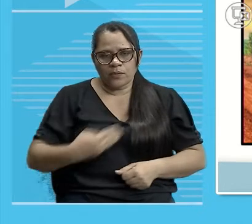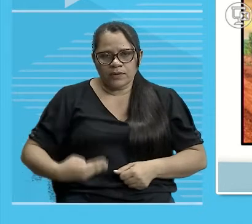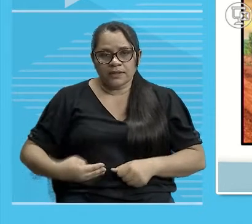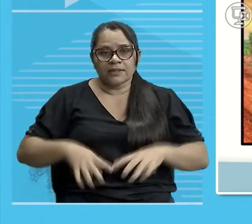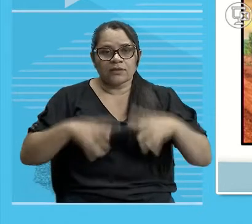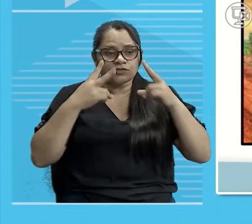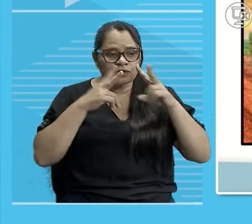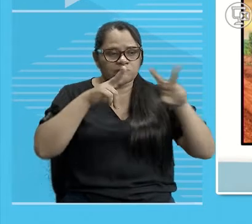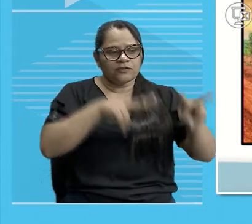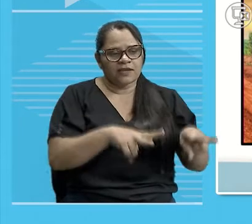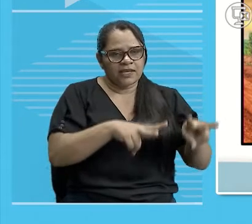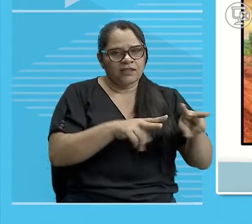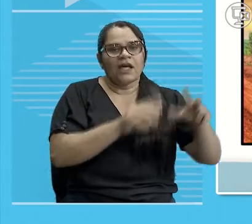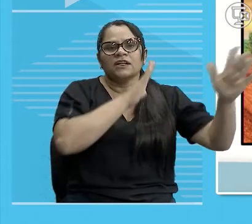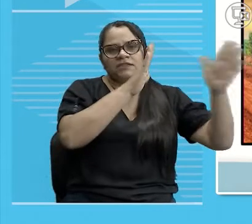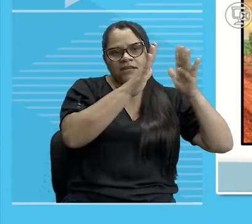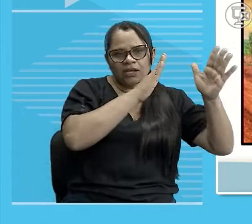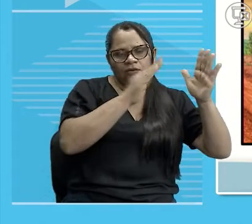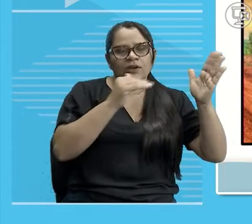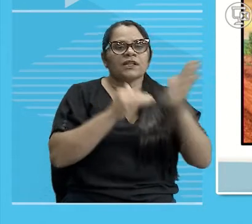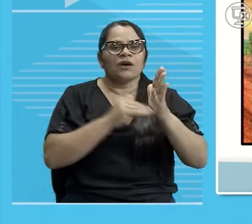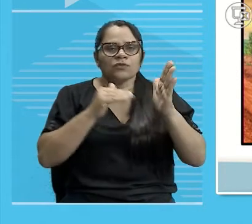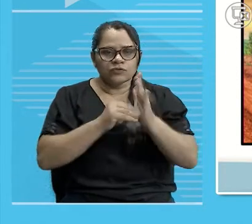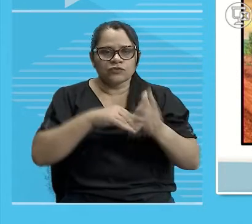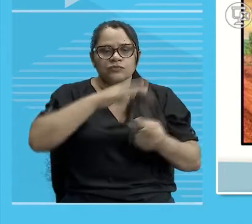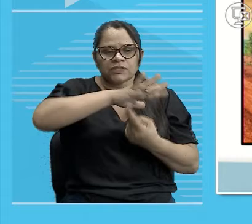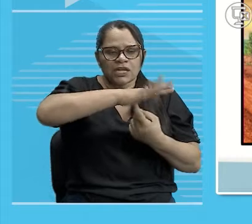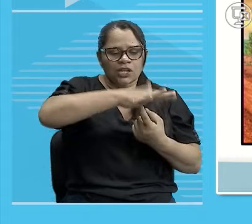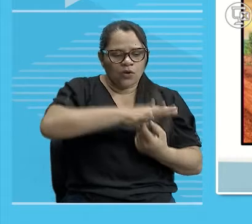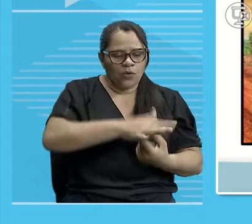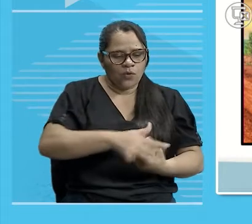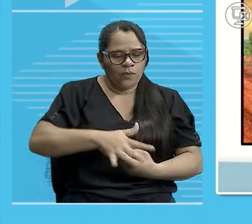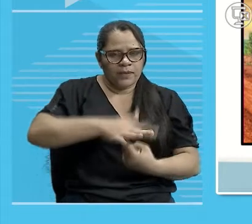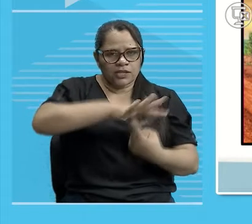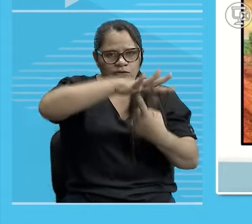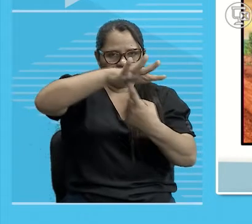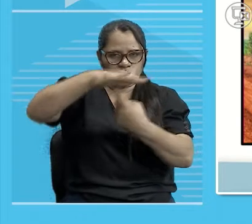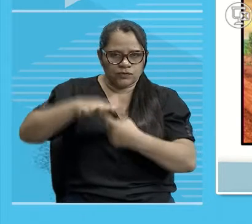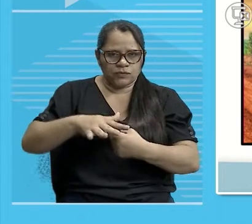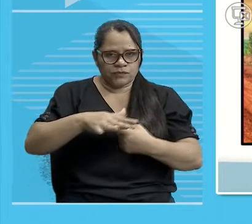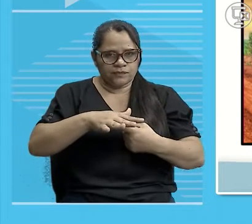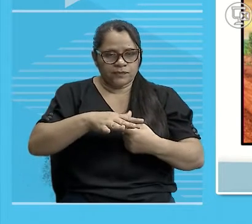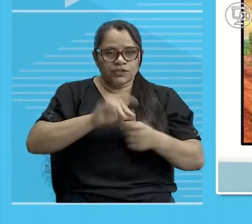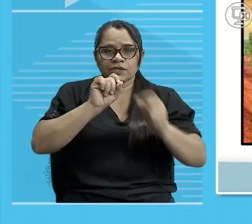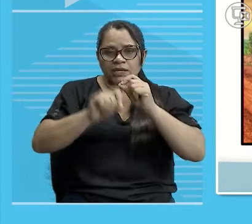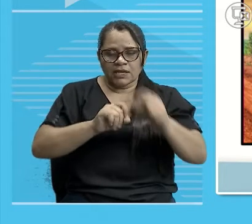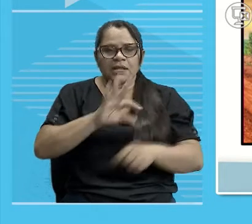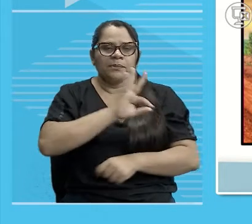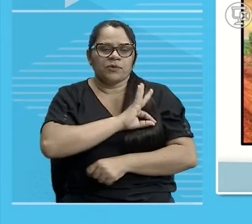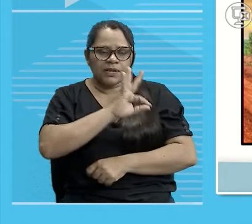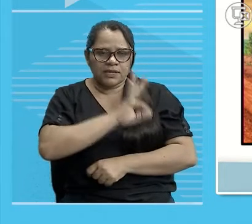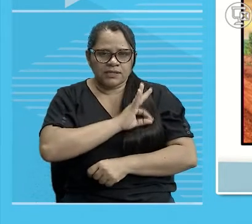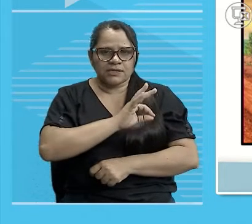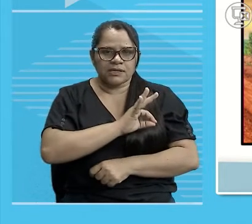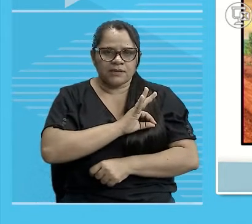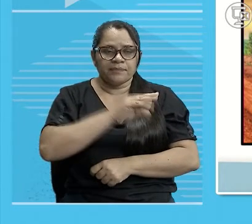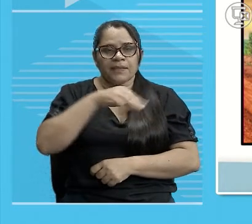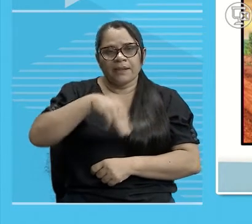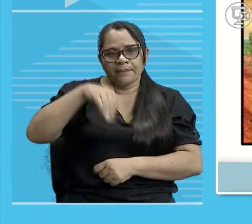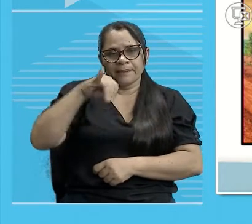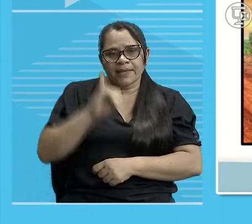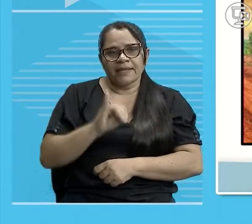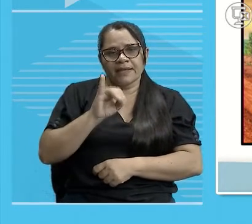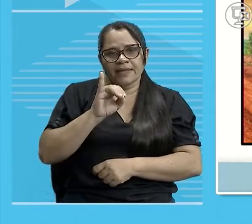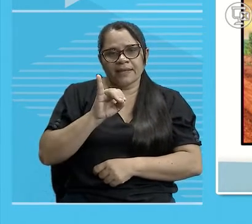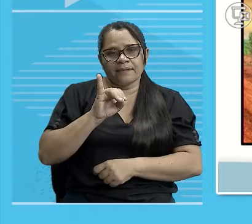dos últimos helicópteros da Polícia Militar ou das polícias militares o que